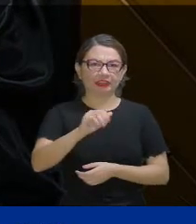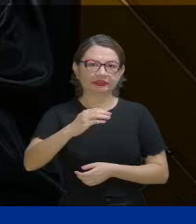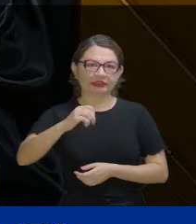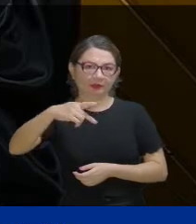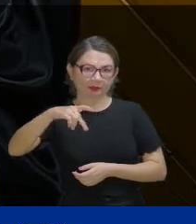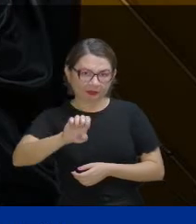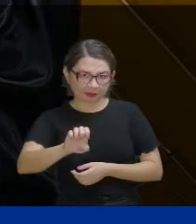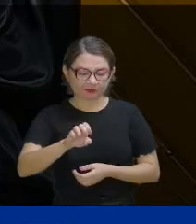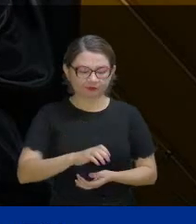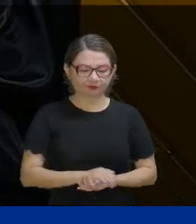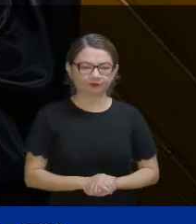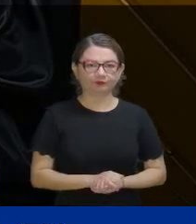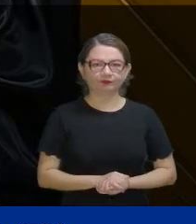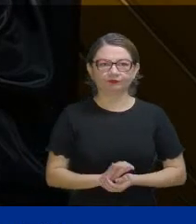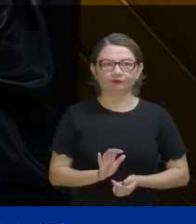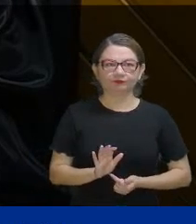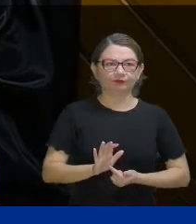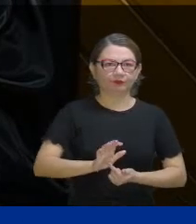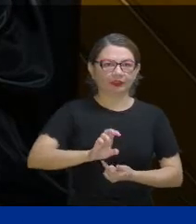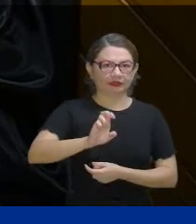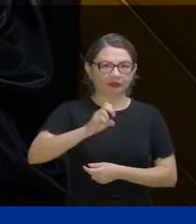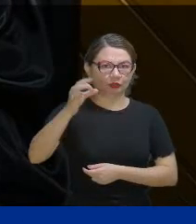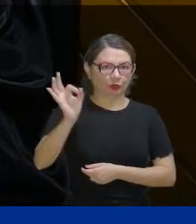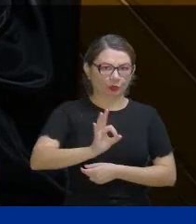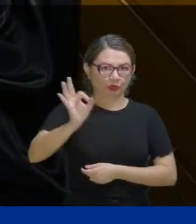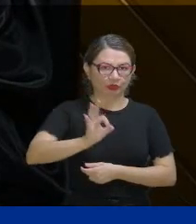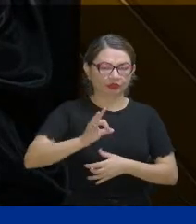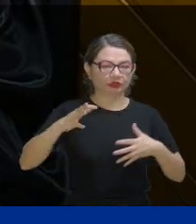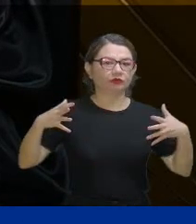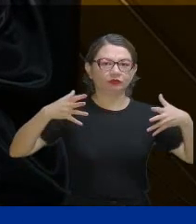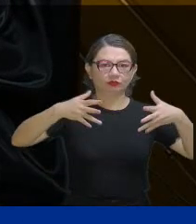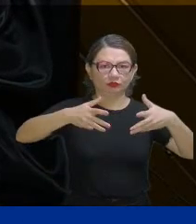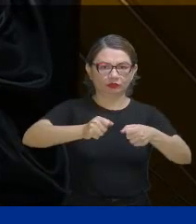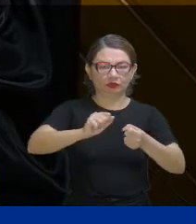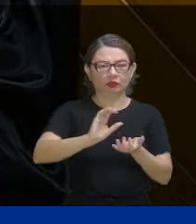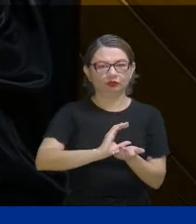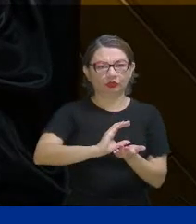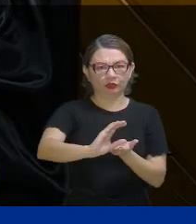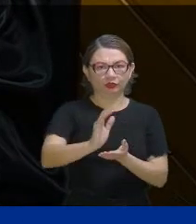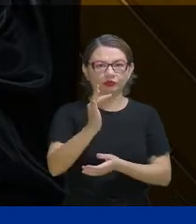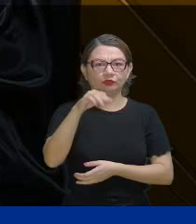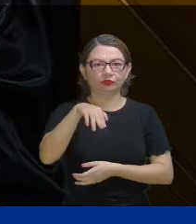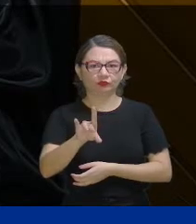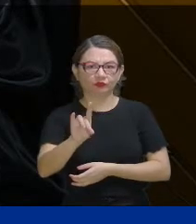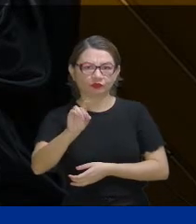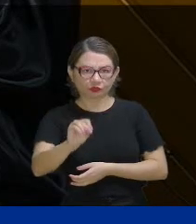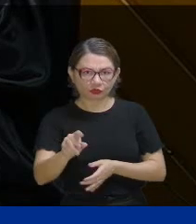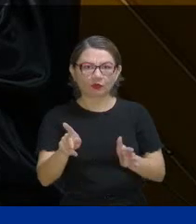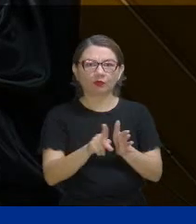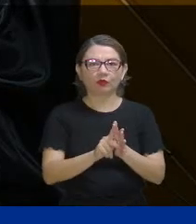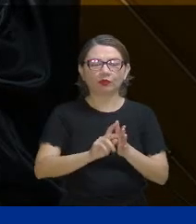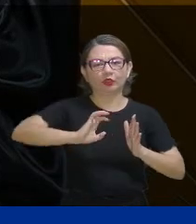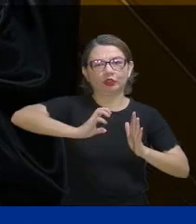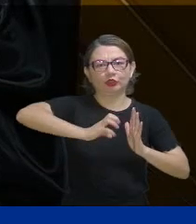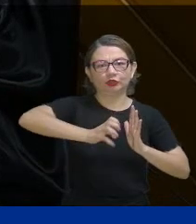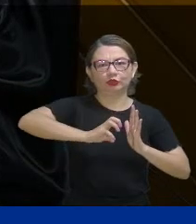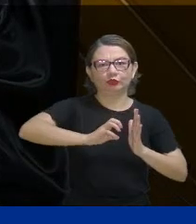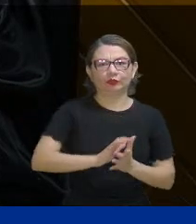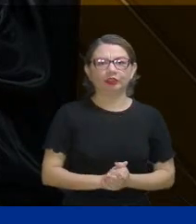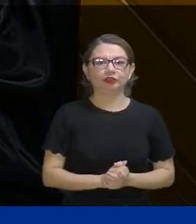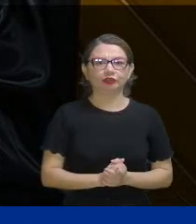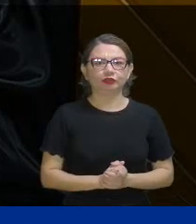do preceito de aplicação mínima de 5% do total de recursos do fundo partidário exercidos no